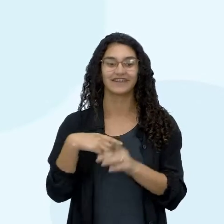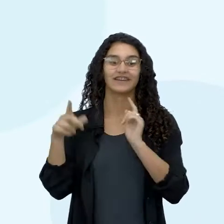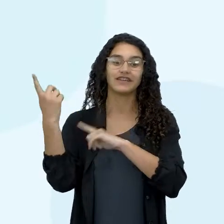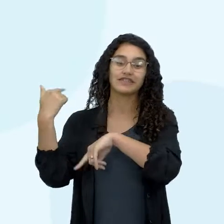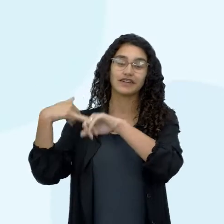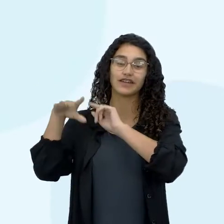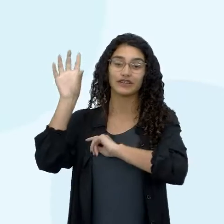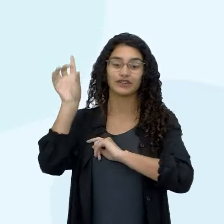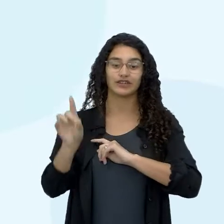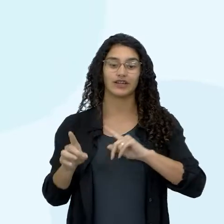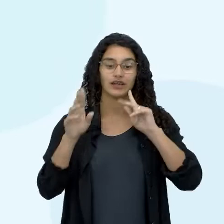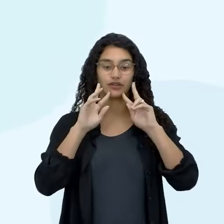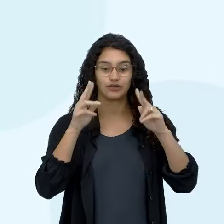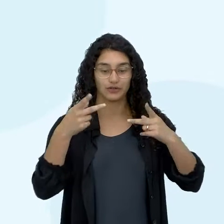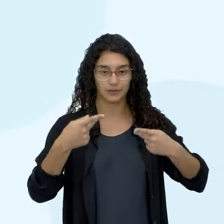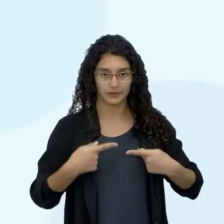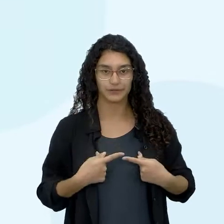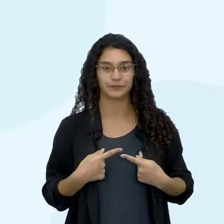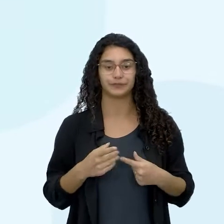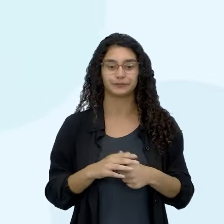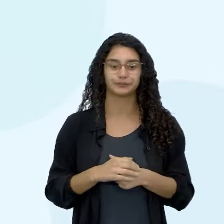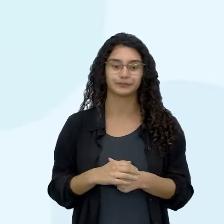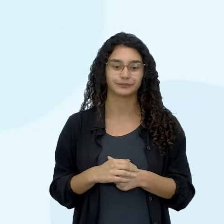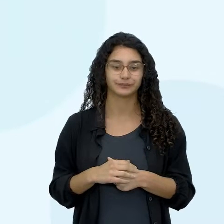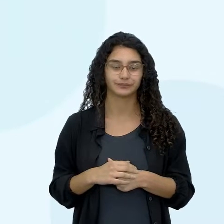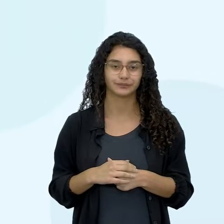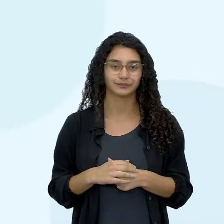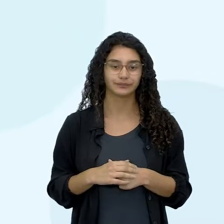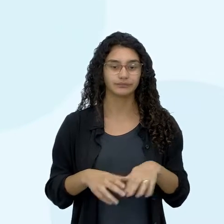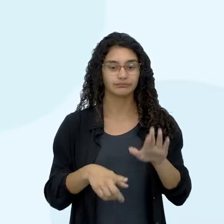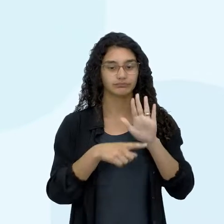os direitos e a dignidade humana, a